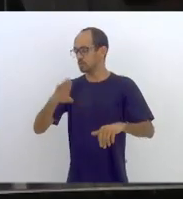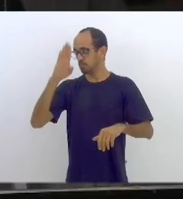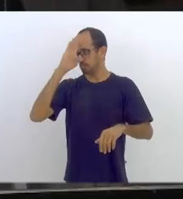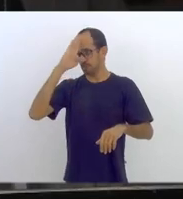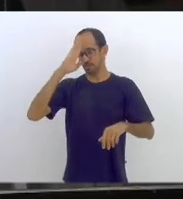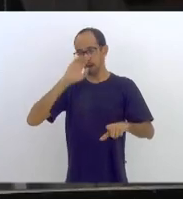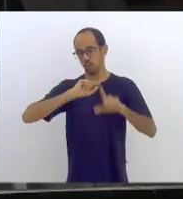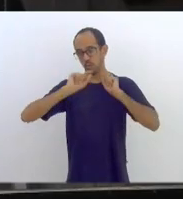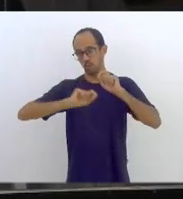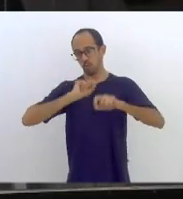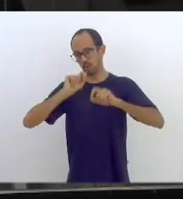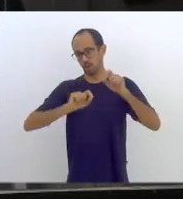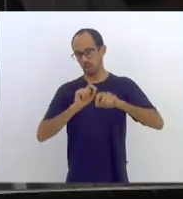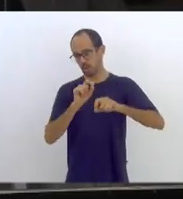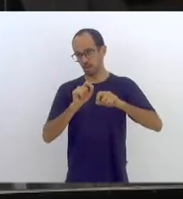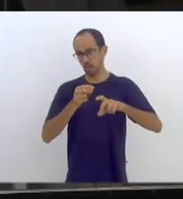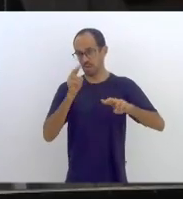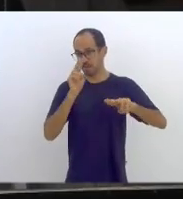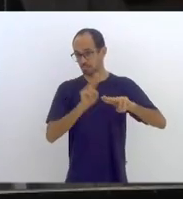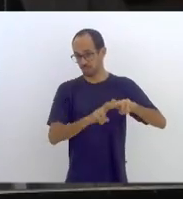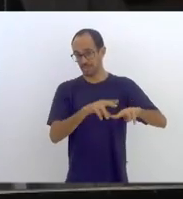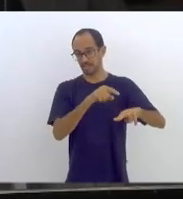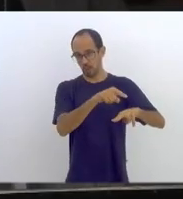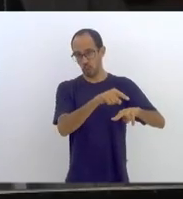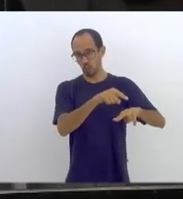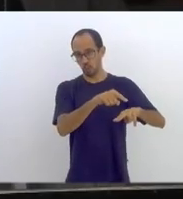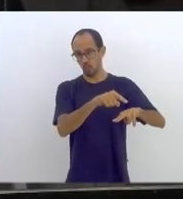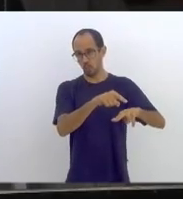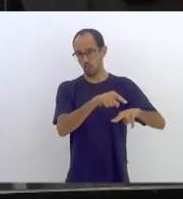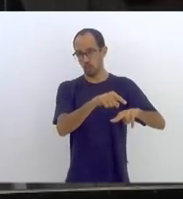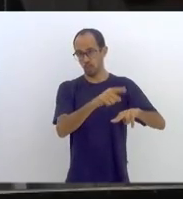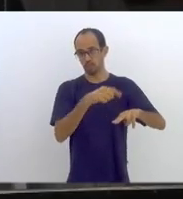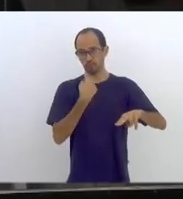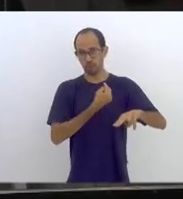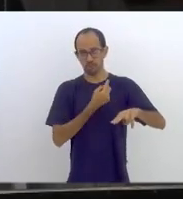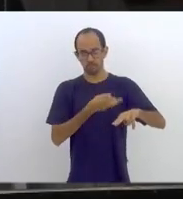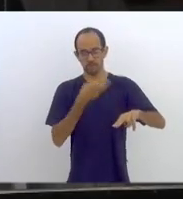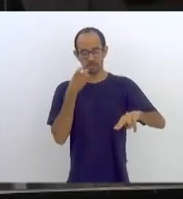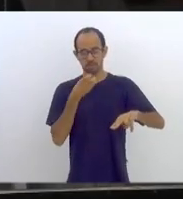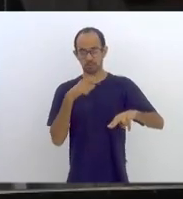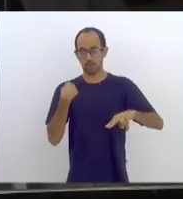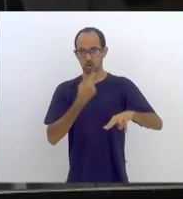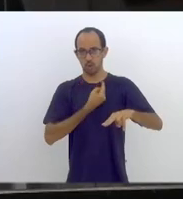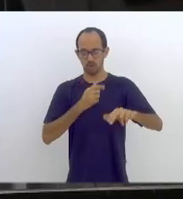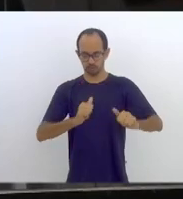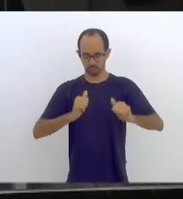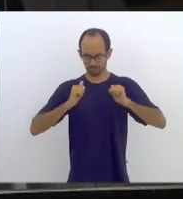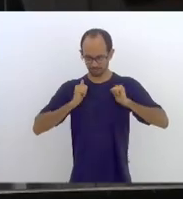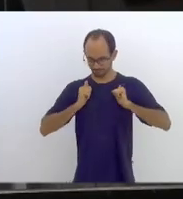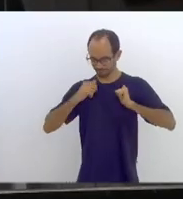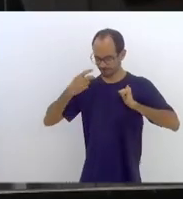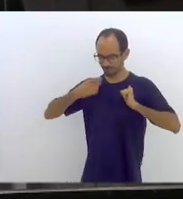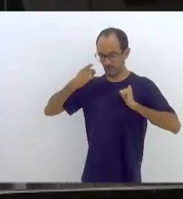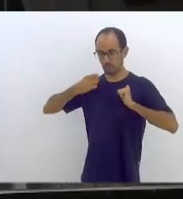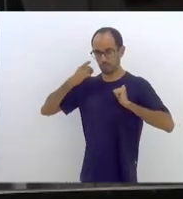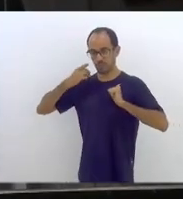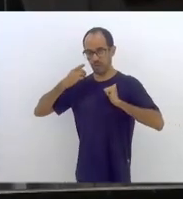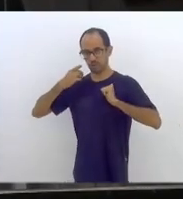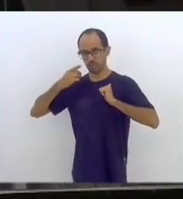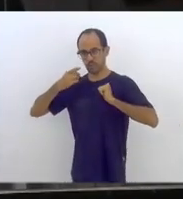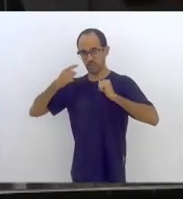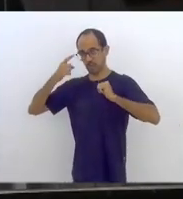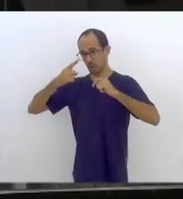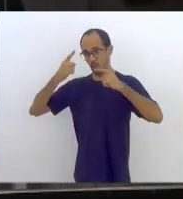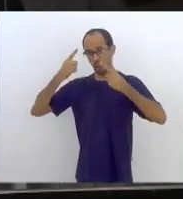com essa prisão a gente viu a nossa imunidade parlamentar ser completamente violada